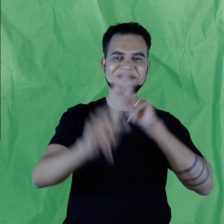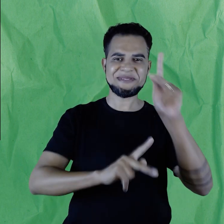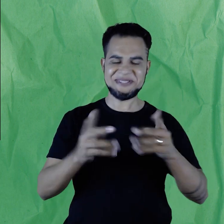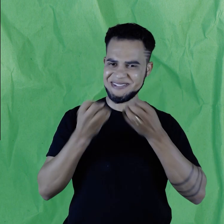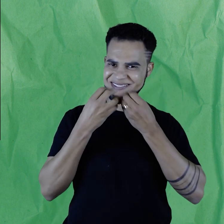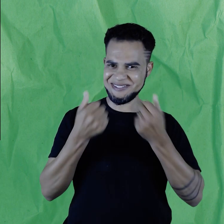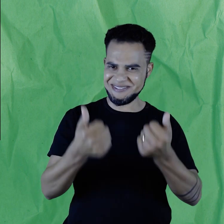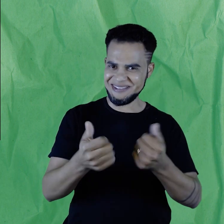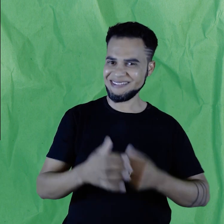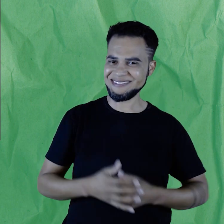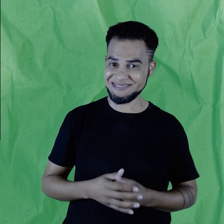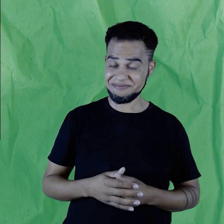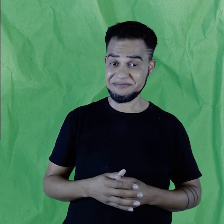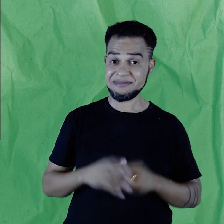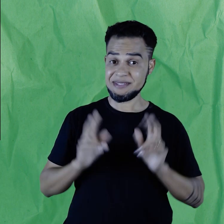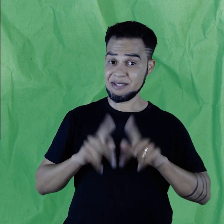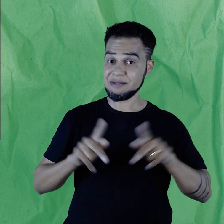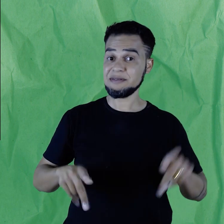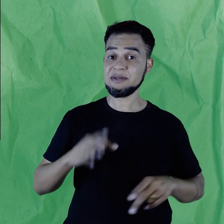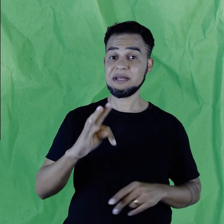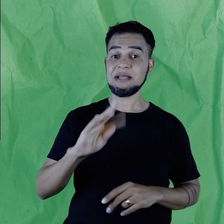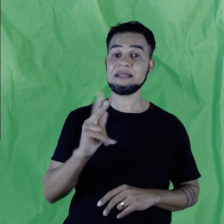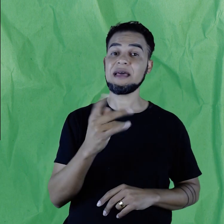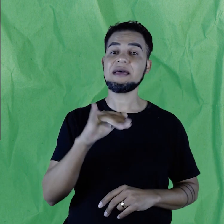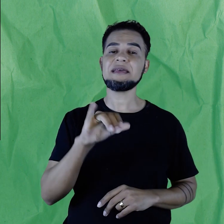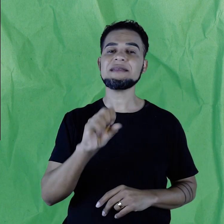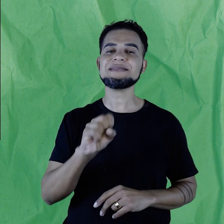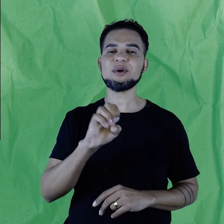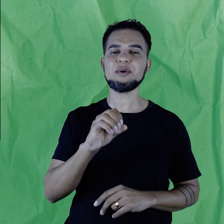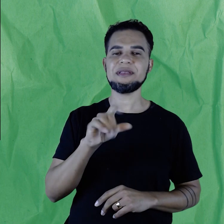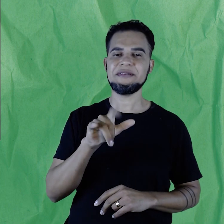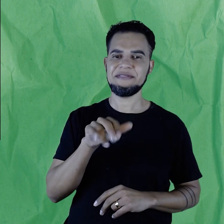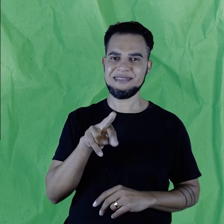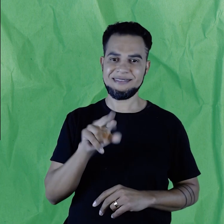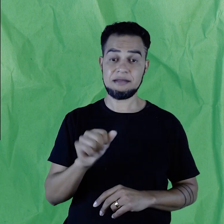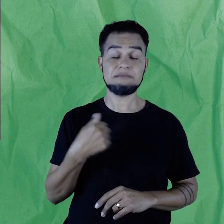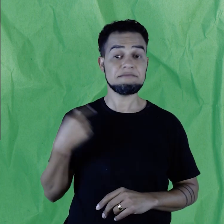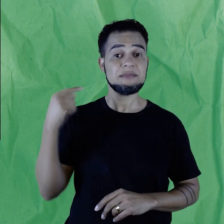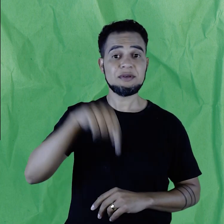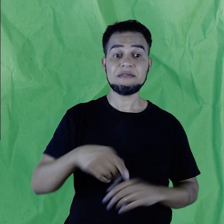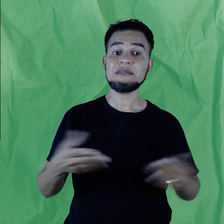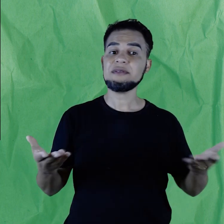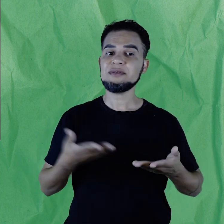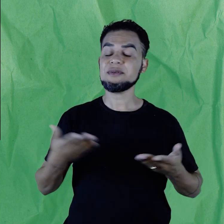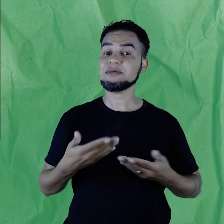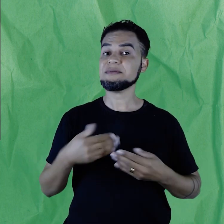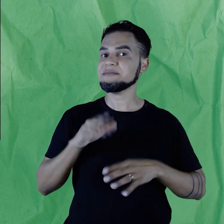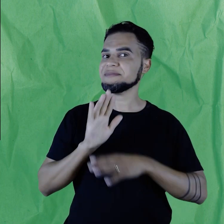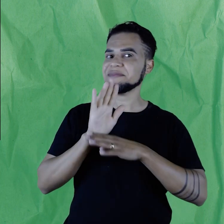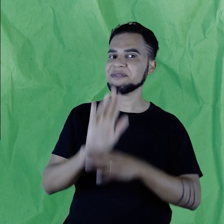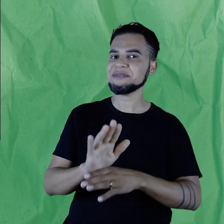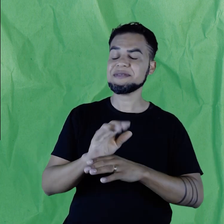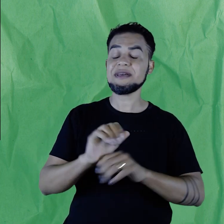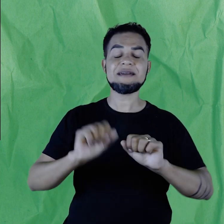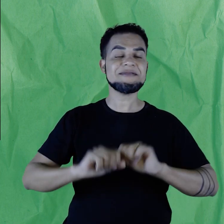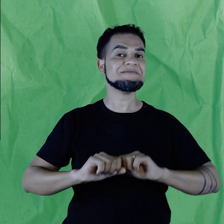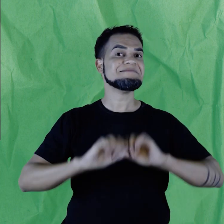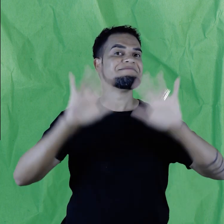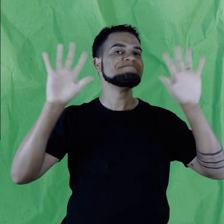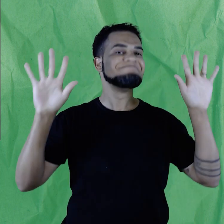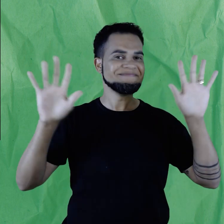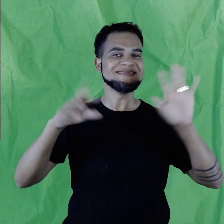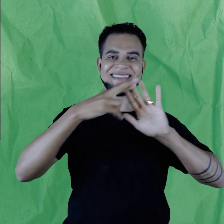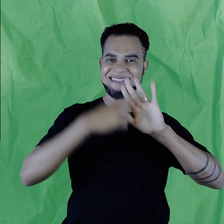Olá, pessoas! Tudo bem? Eu sou a professora Thaís Oliveira e eu estou aqui para ajudá-los a desvendar